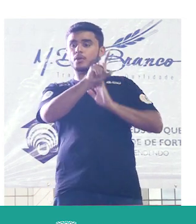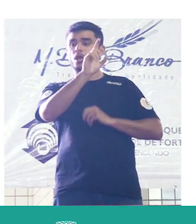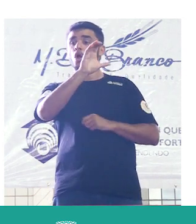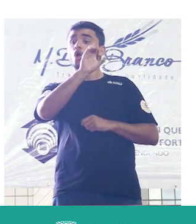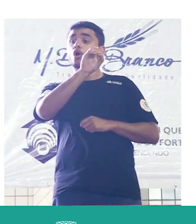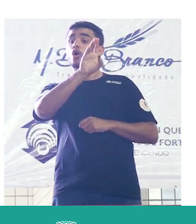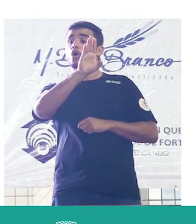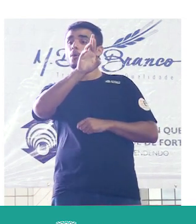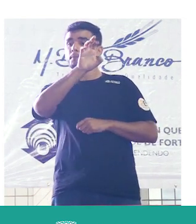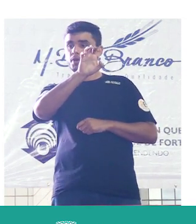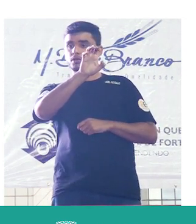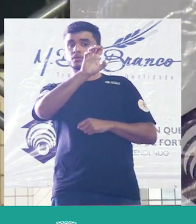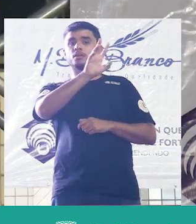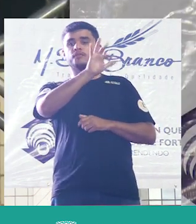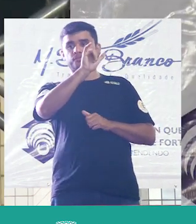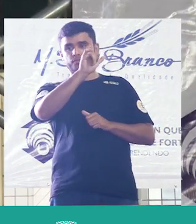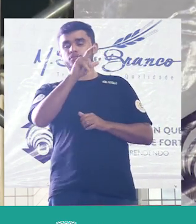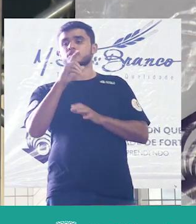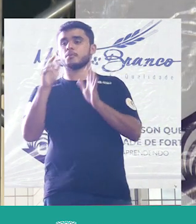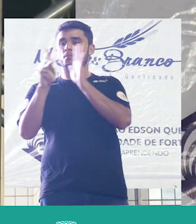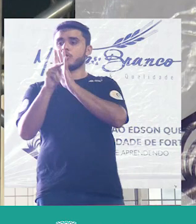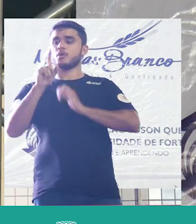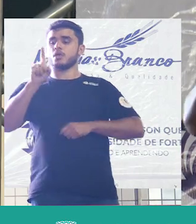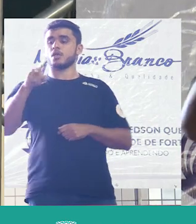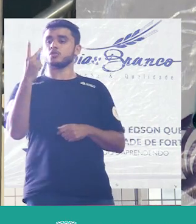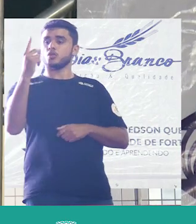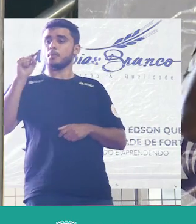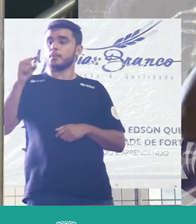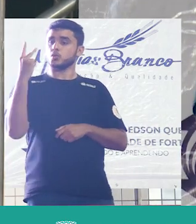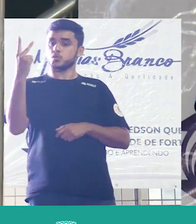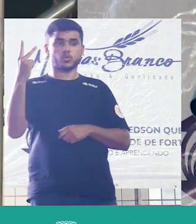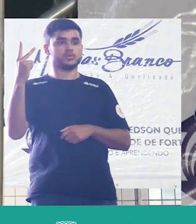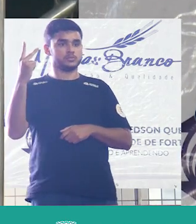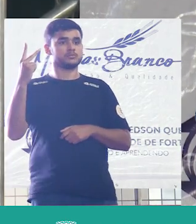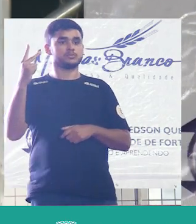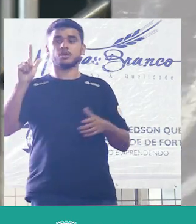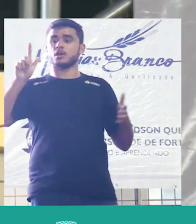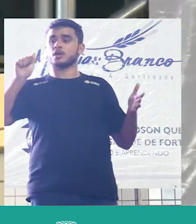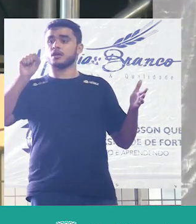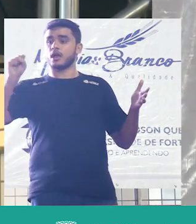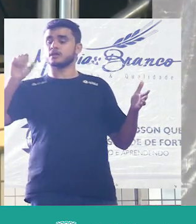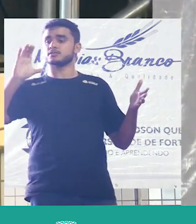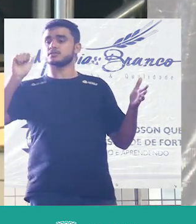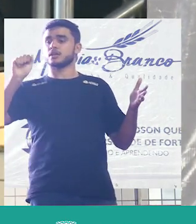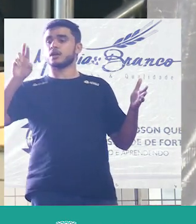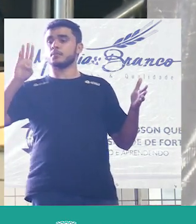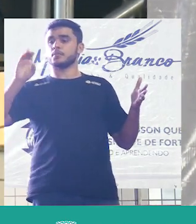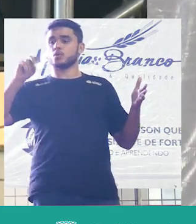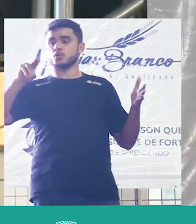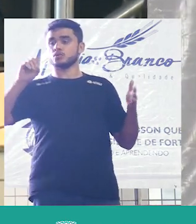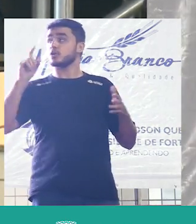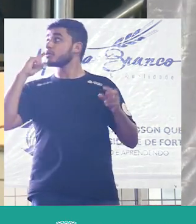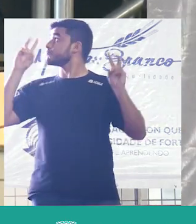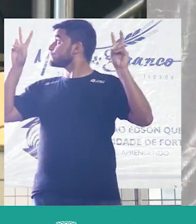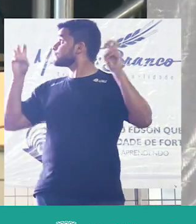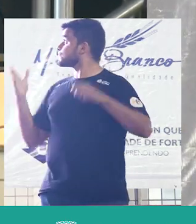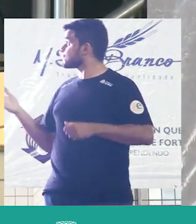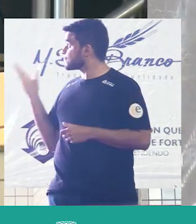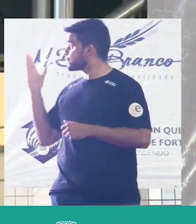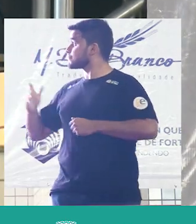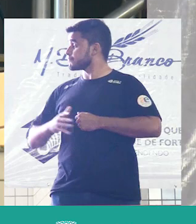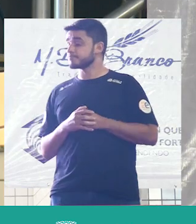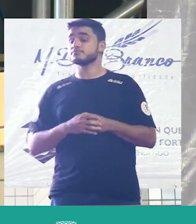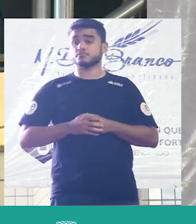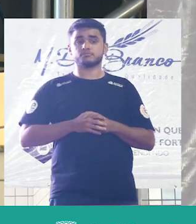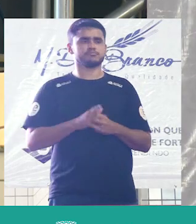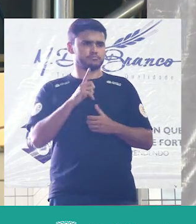gera 2,2 gramas de gás carbônico. Pessoal, isso é uma questão de estequiometria. Na prova de vocês